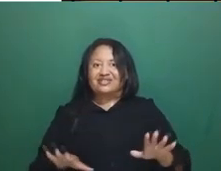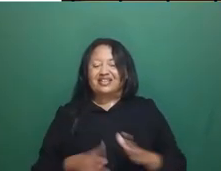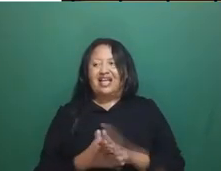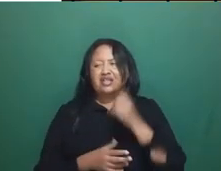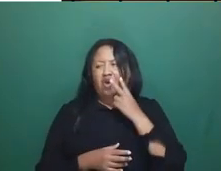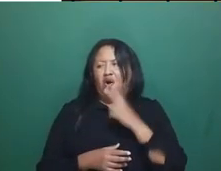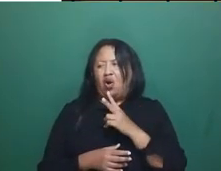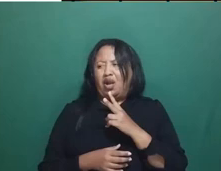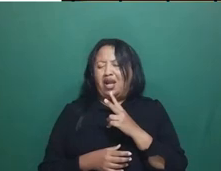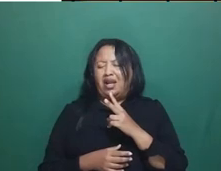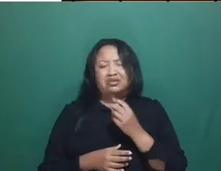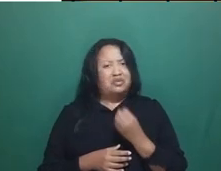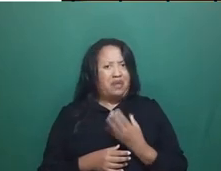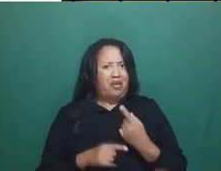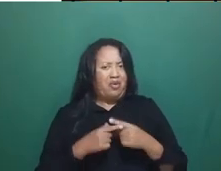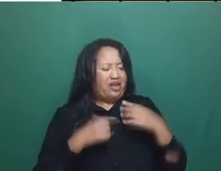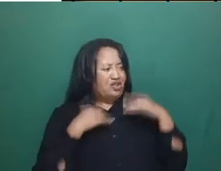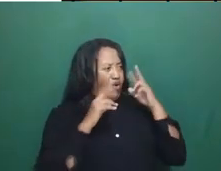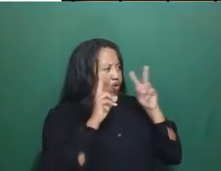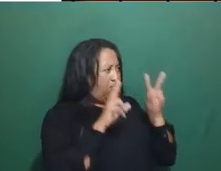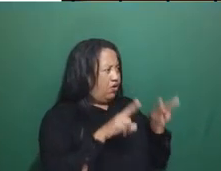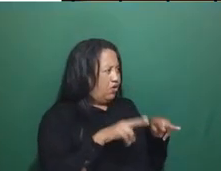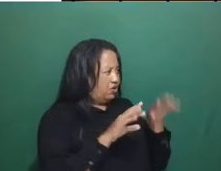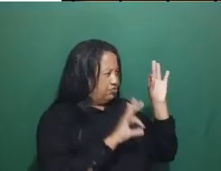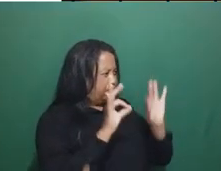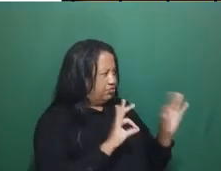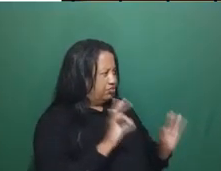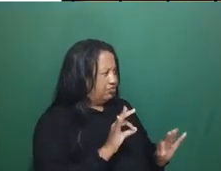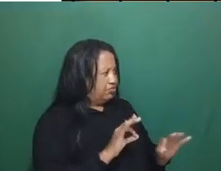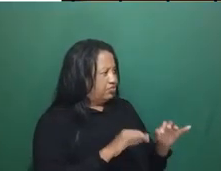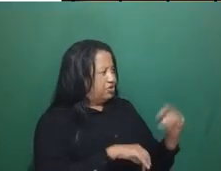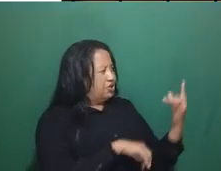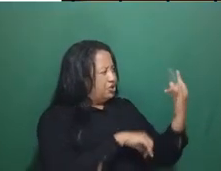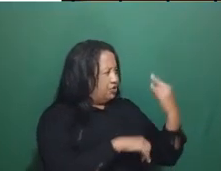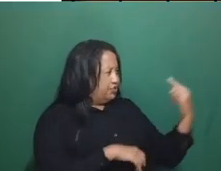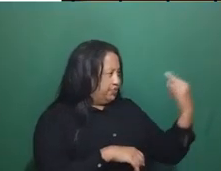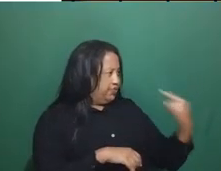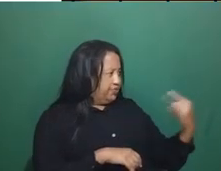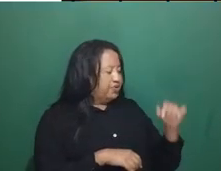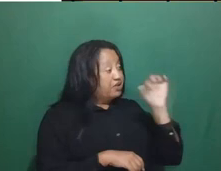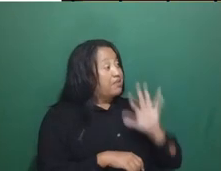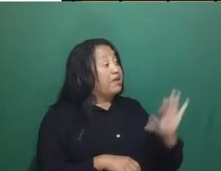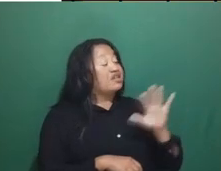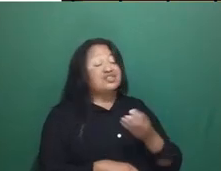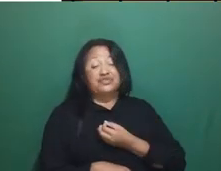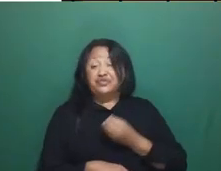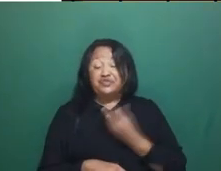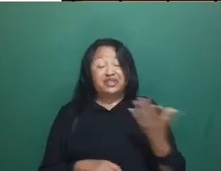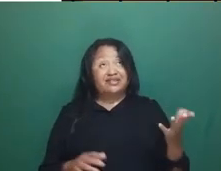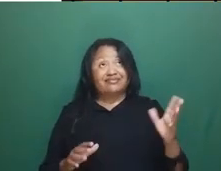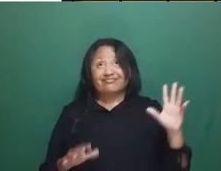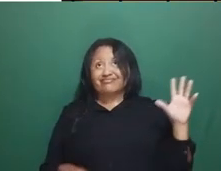benevolência para os nossos vestidos porque às vezes está anestesiado por uma série de imagens de vidas fantásticas